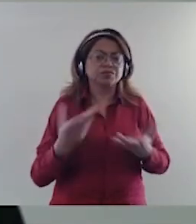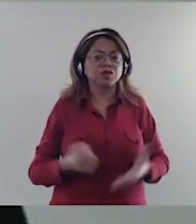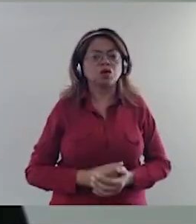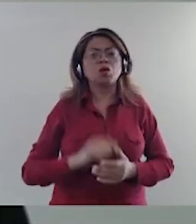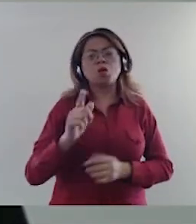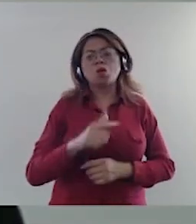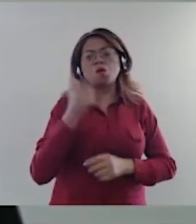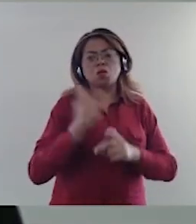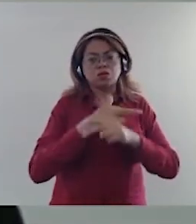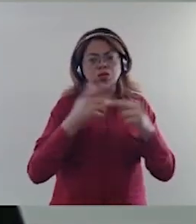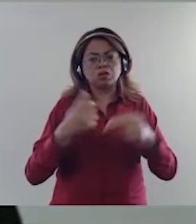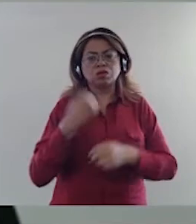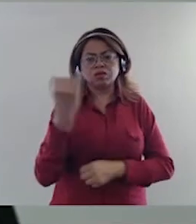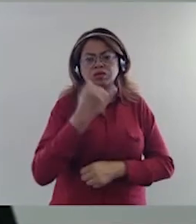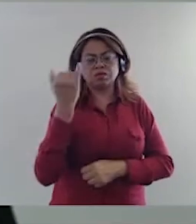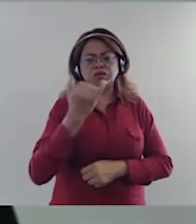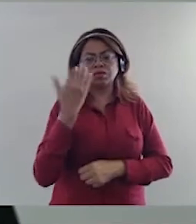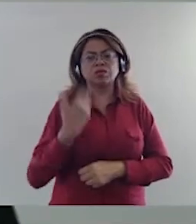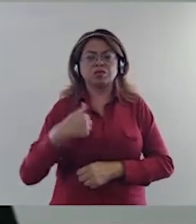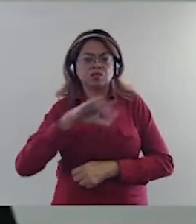valioso ainda